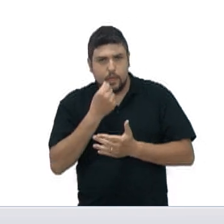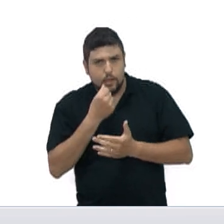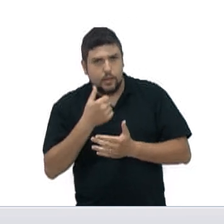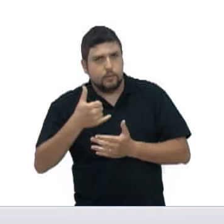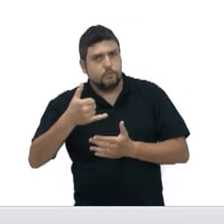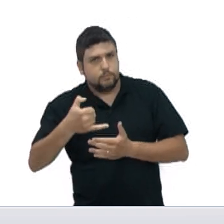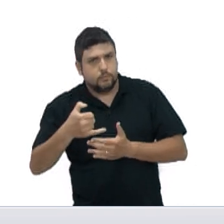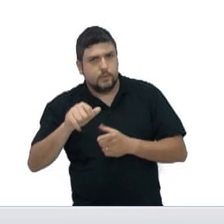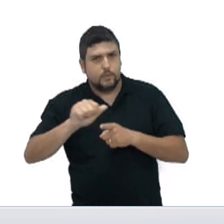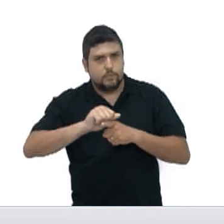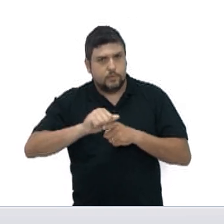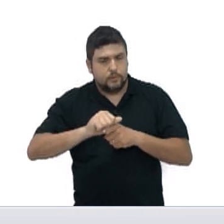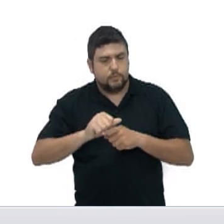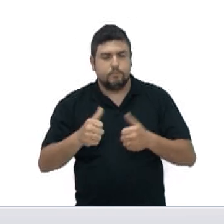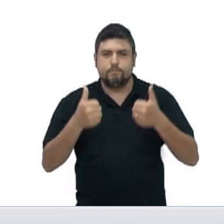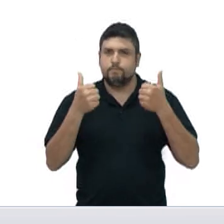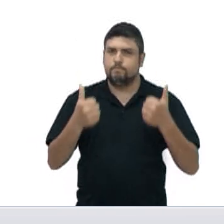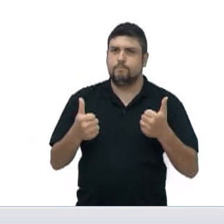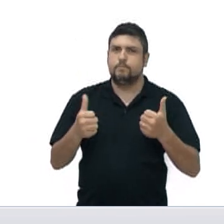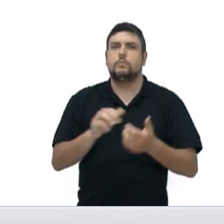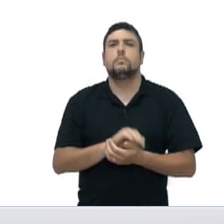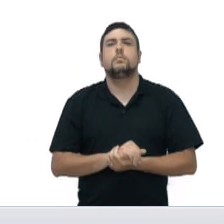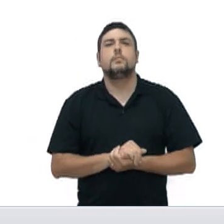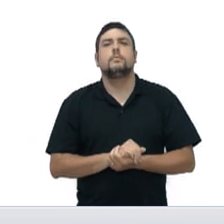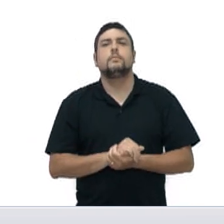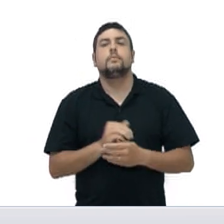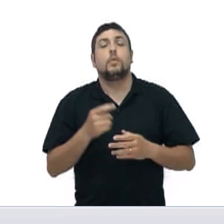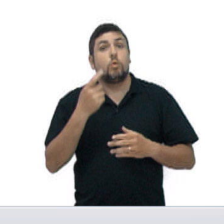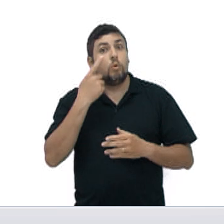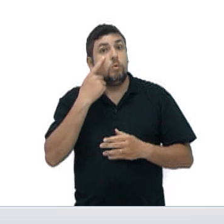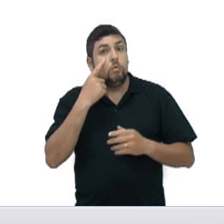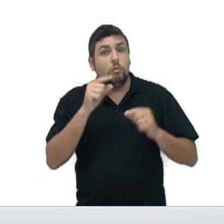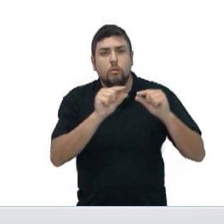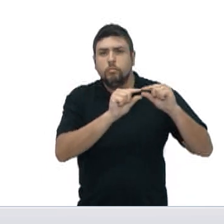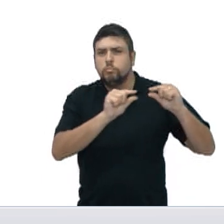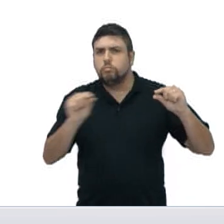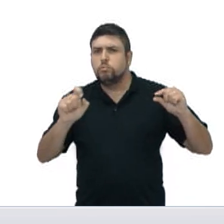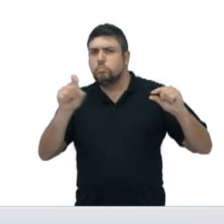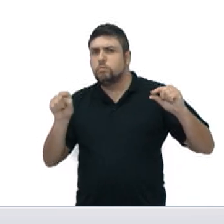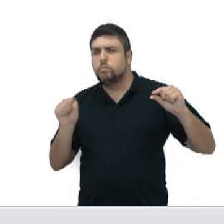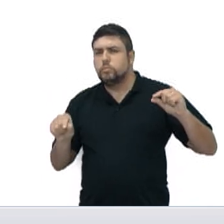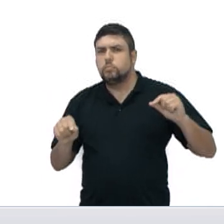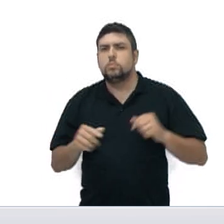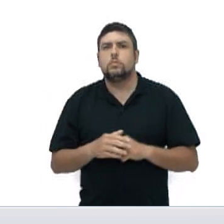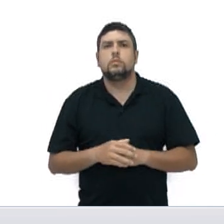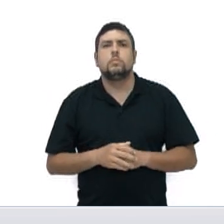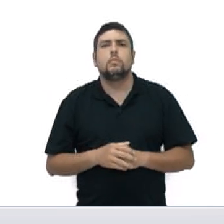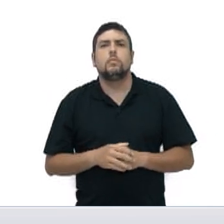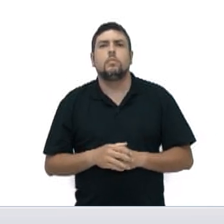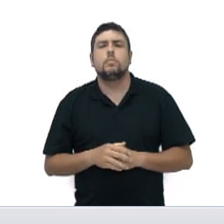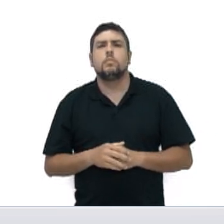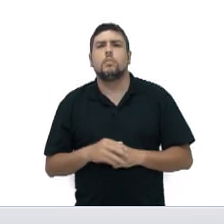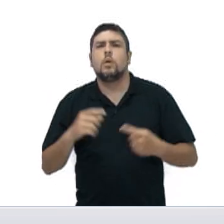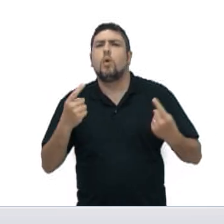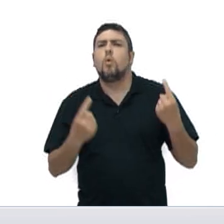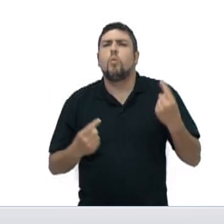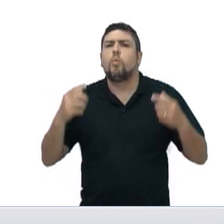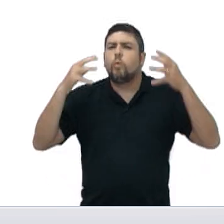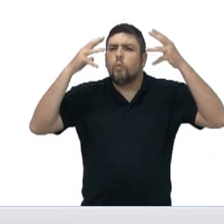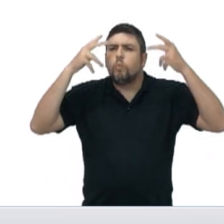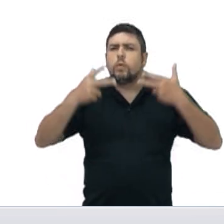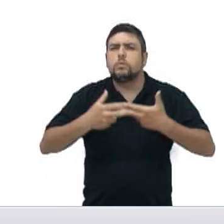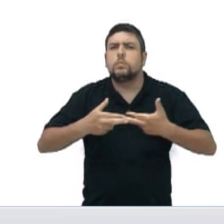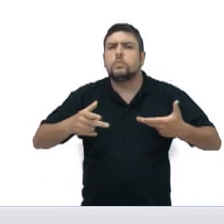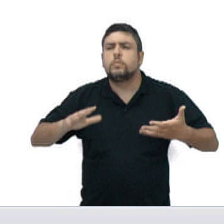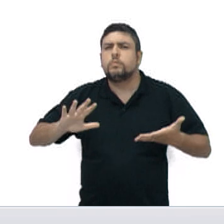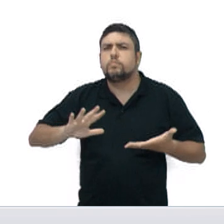caneta, borracha? Perfeito. Olha a perguntinha. Que animal está sendo extinto?